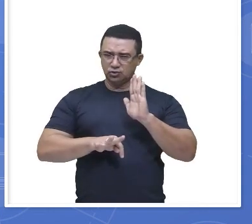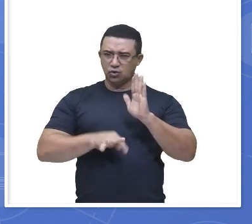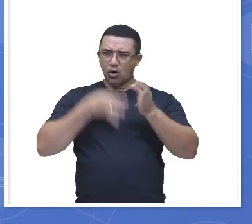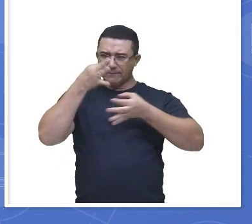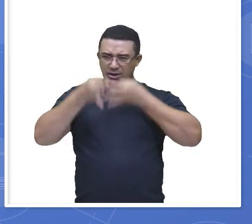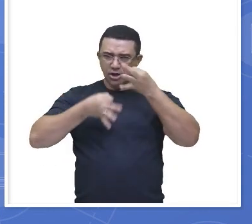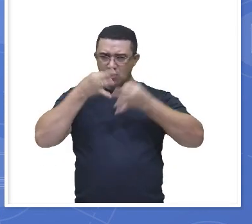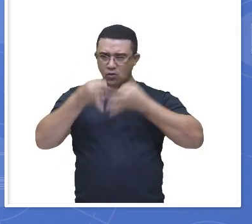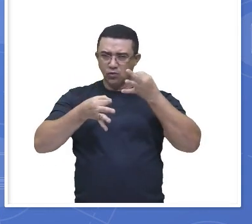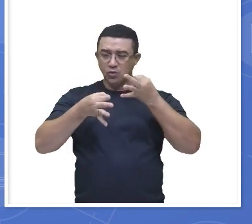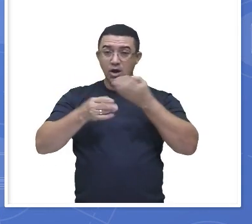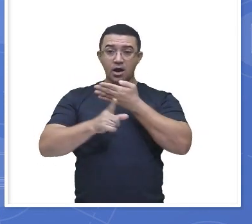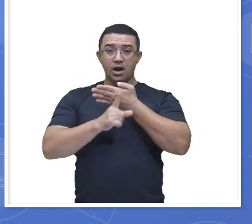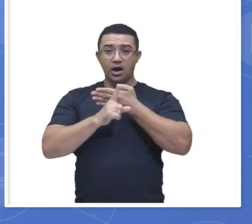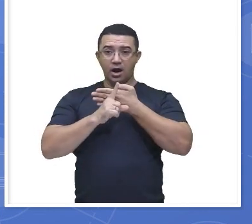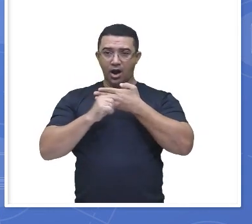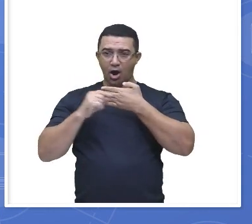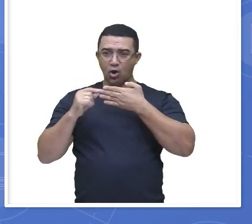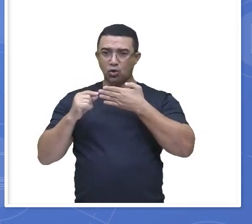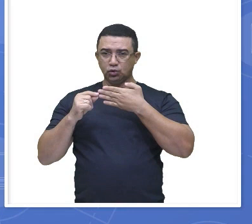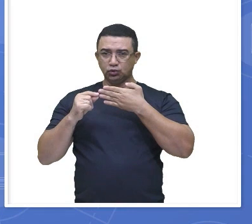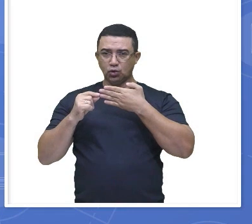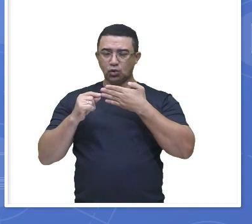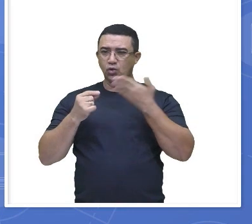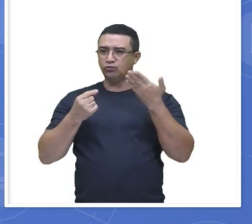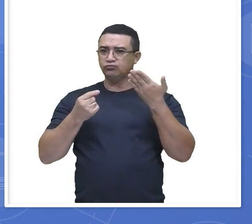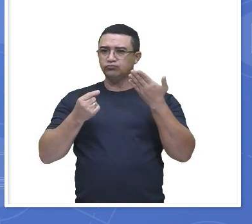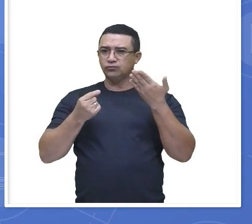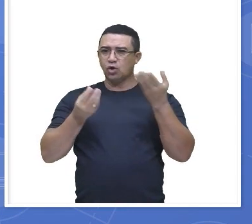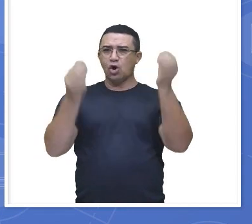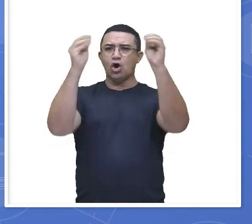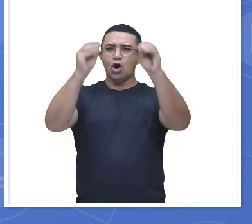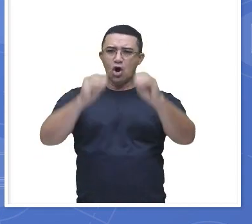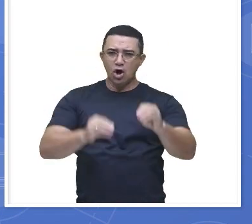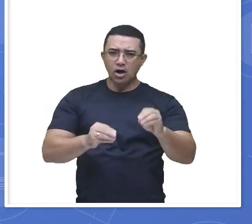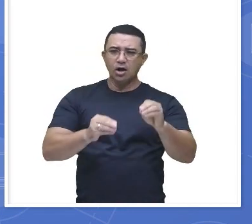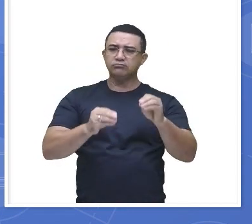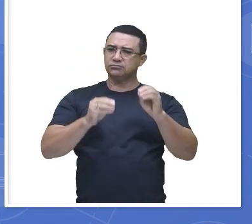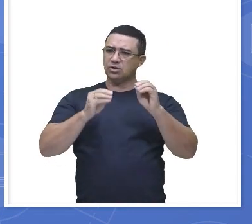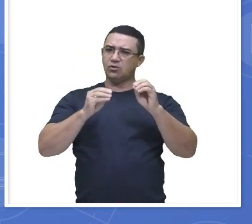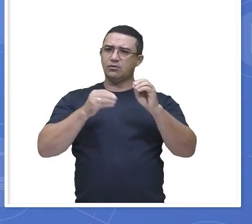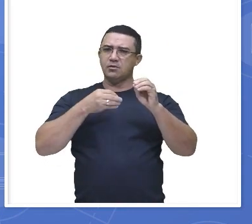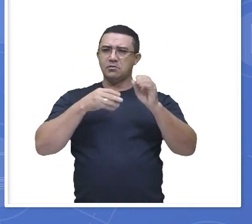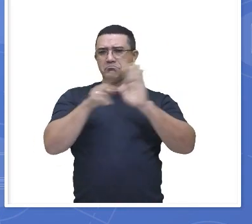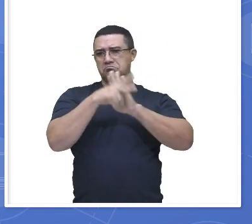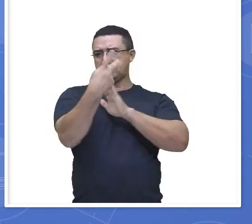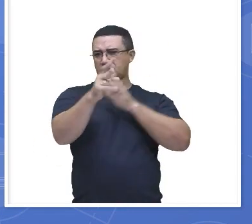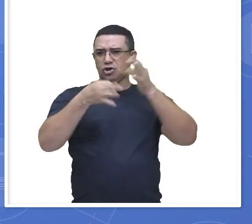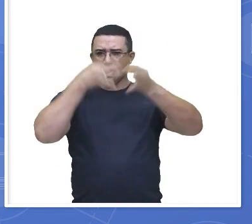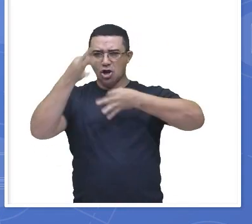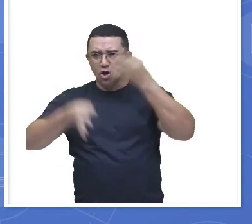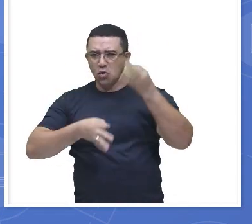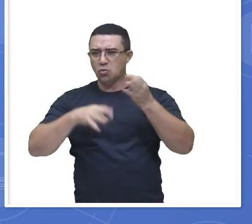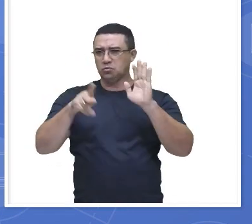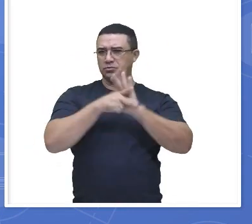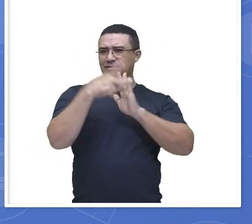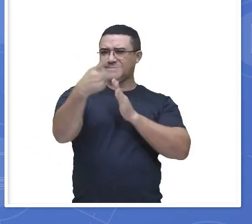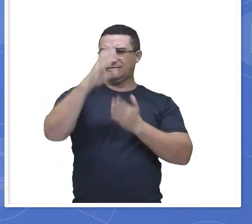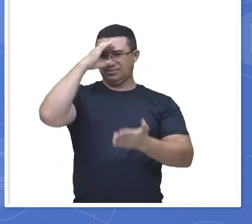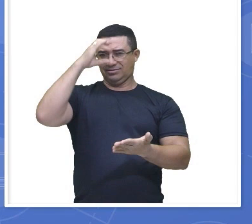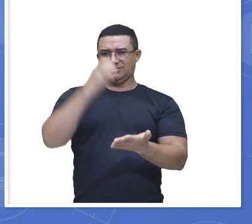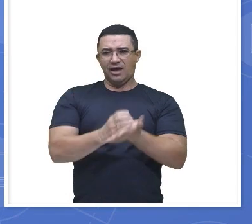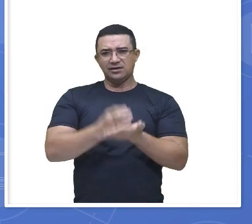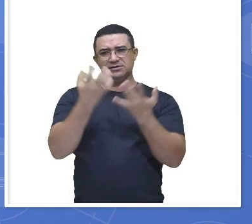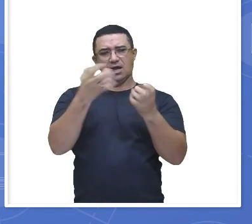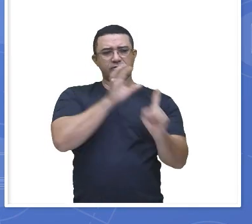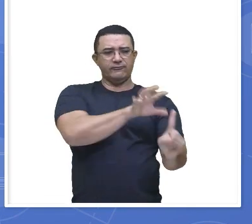de opinião, o autor, através de argumentos que sustentam a sua posição, a sua tese, procura